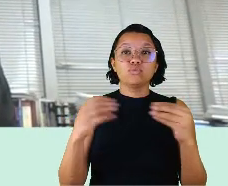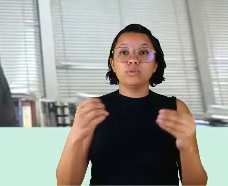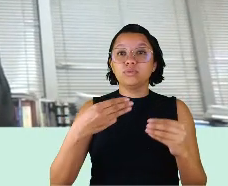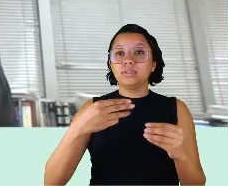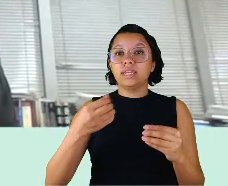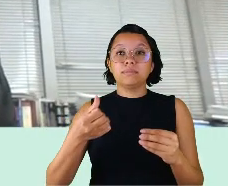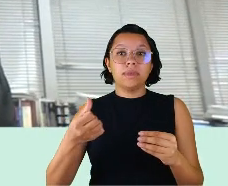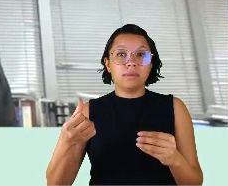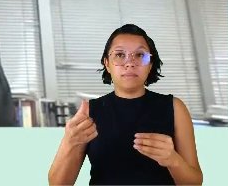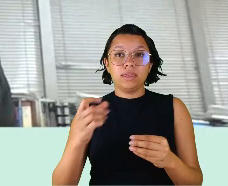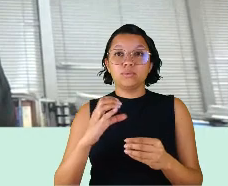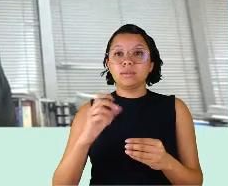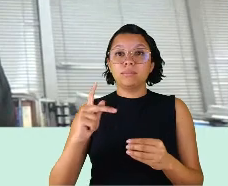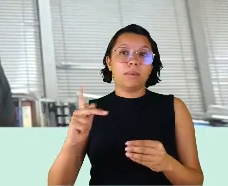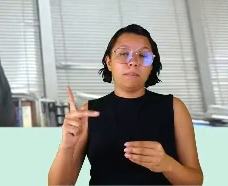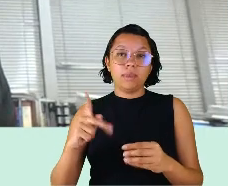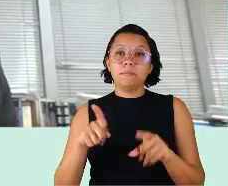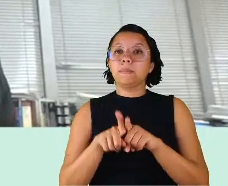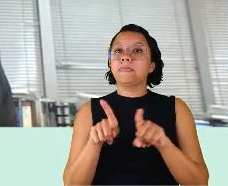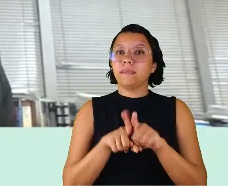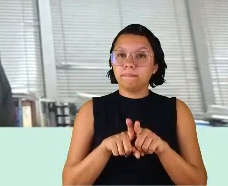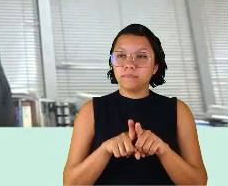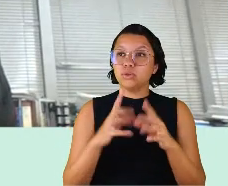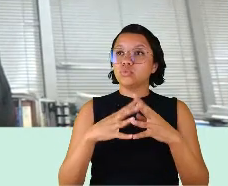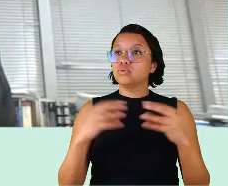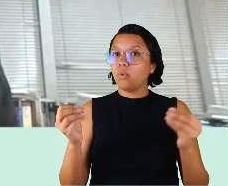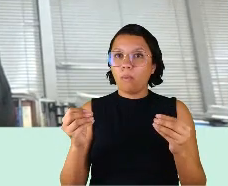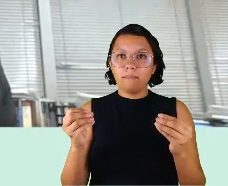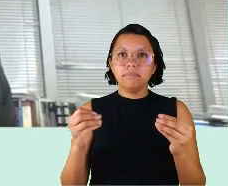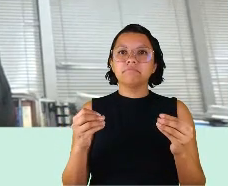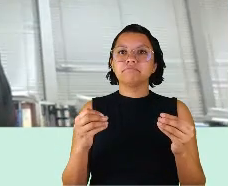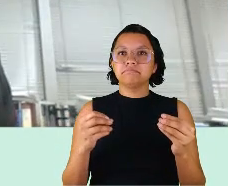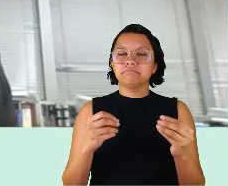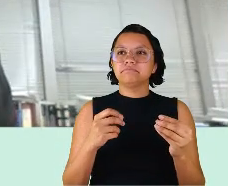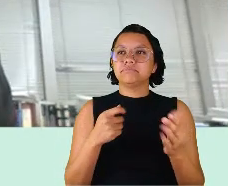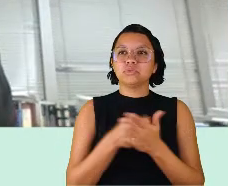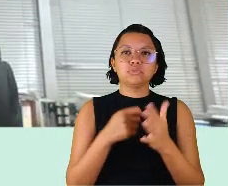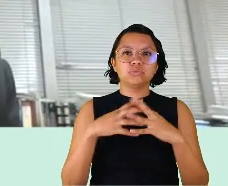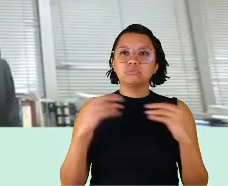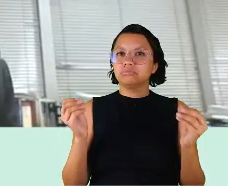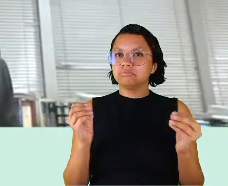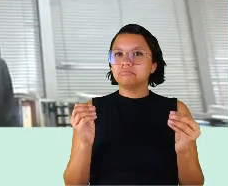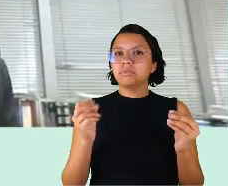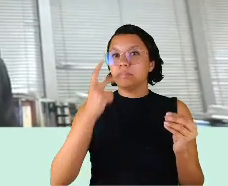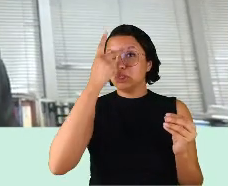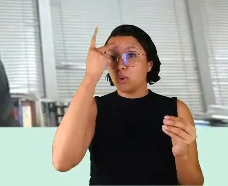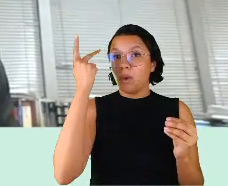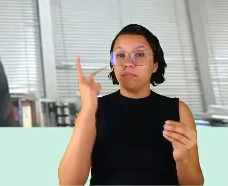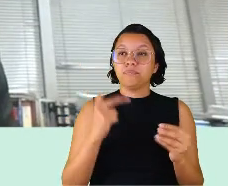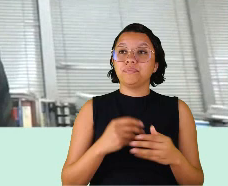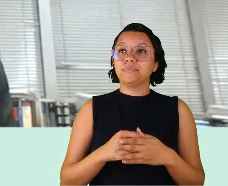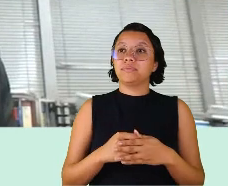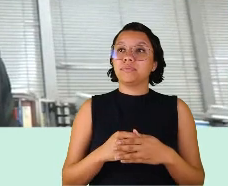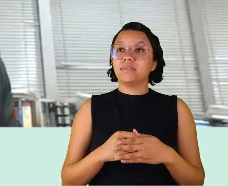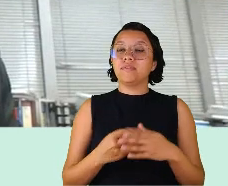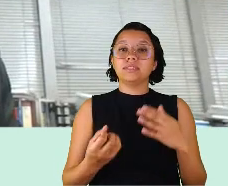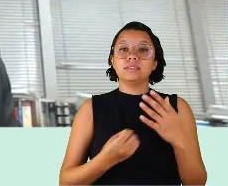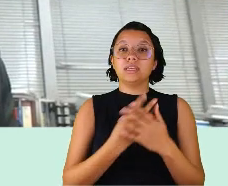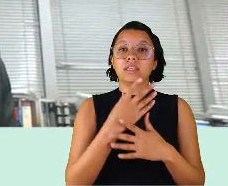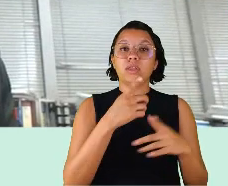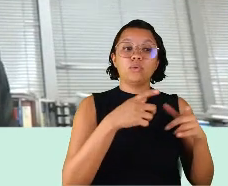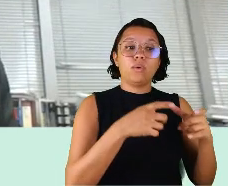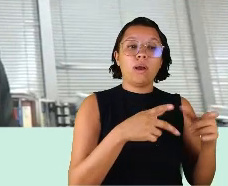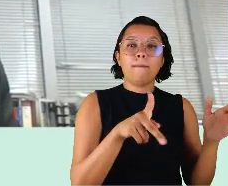CPP... Isso, ele está executado e está processado lá no civil. E aí vai ser criado um banco de